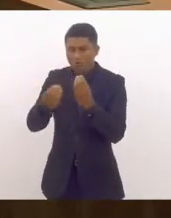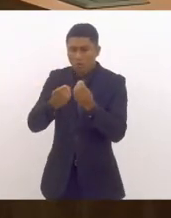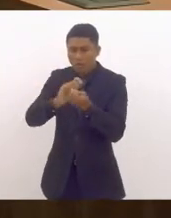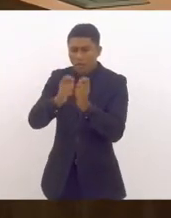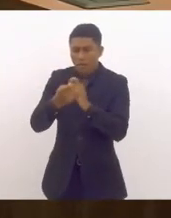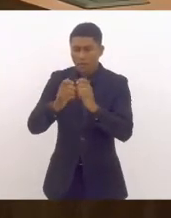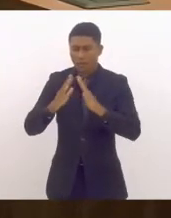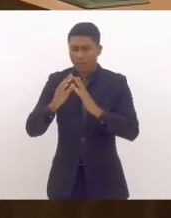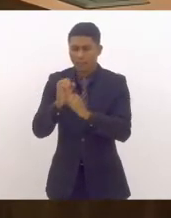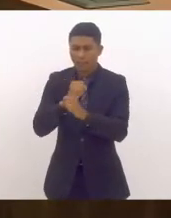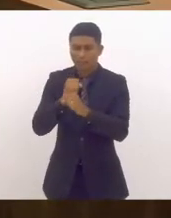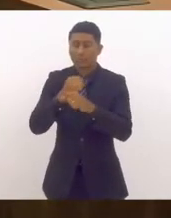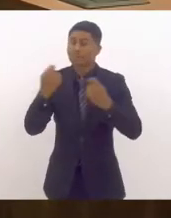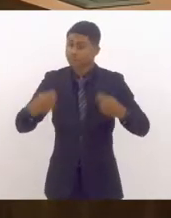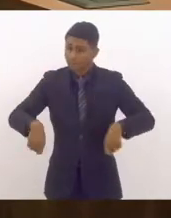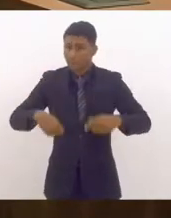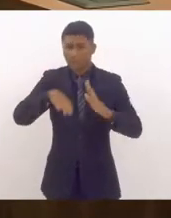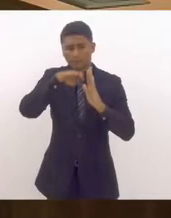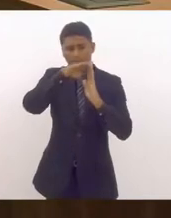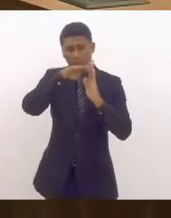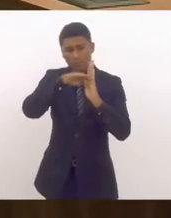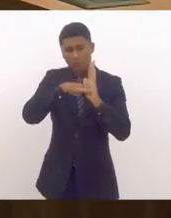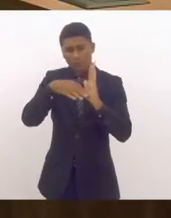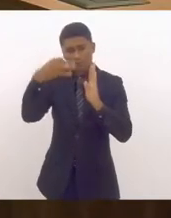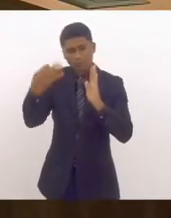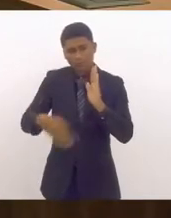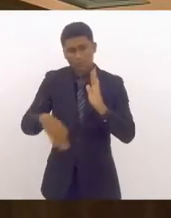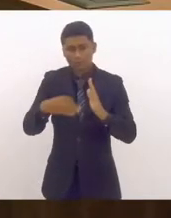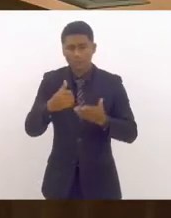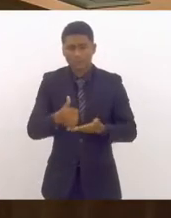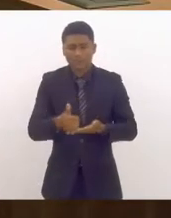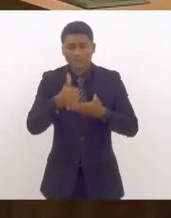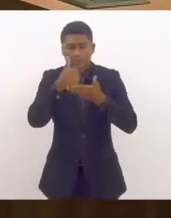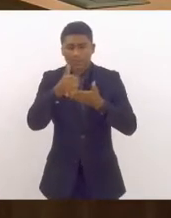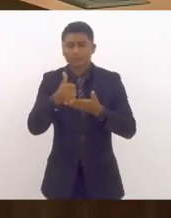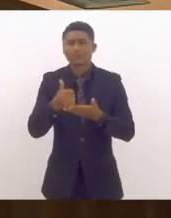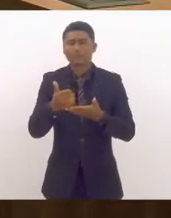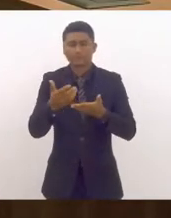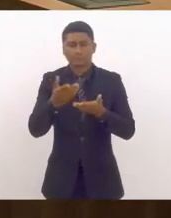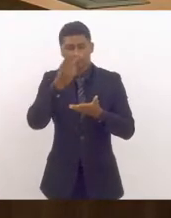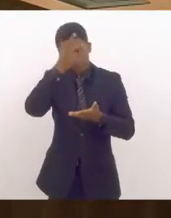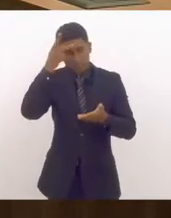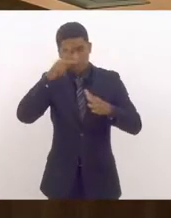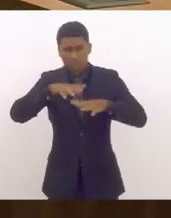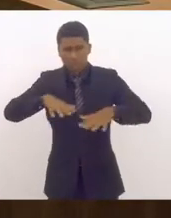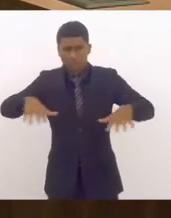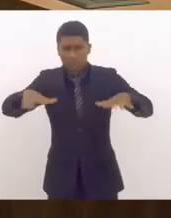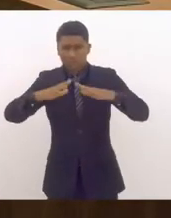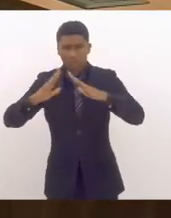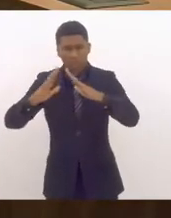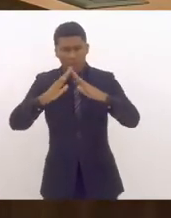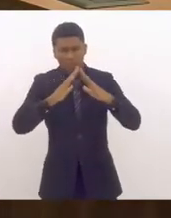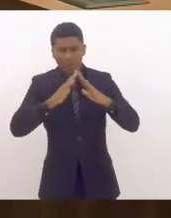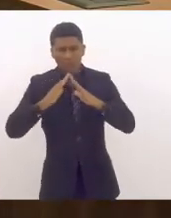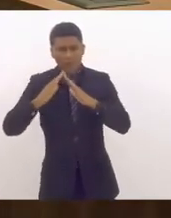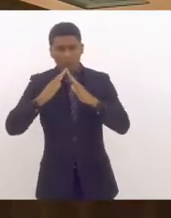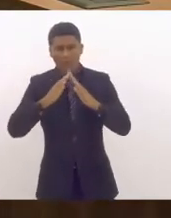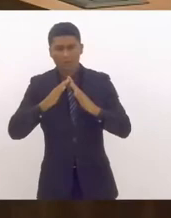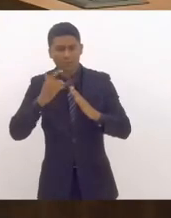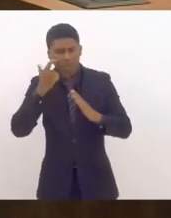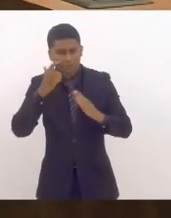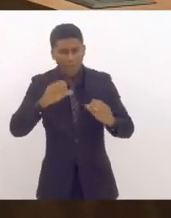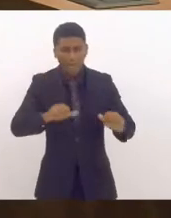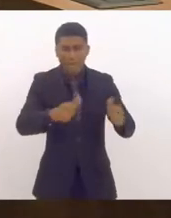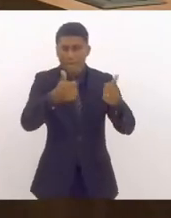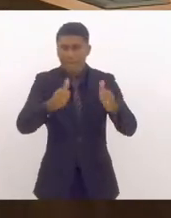de habitação popular, né, de assistência técnica para habitação popular de interesse social. Então, com as devidas